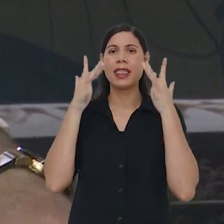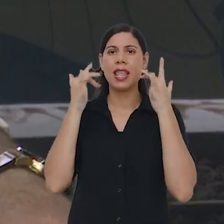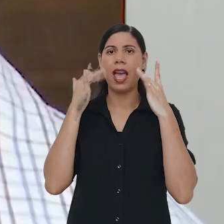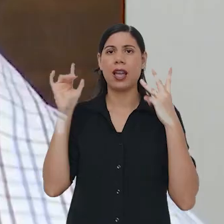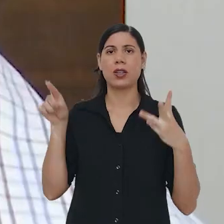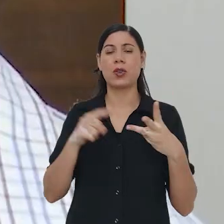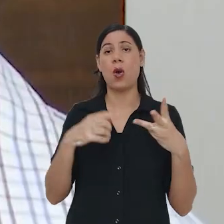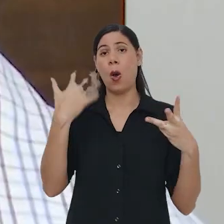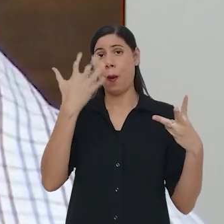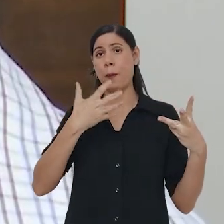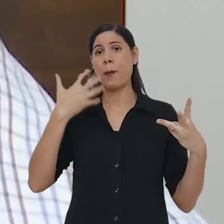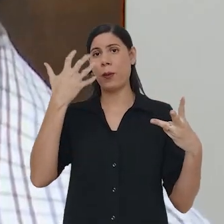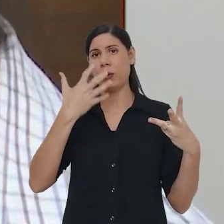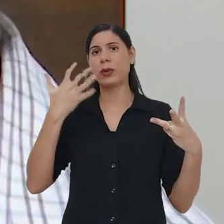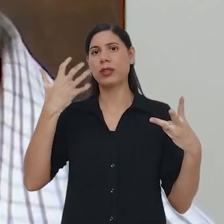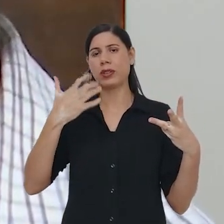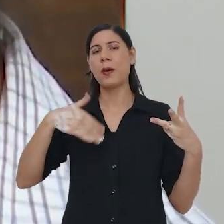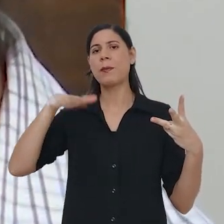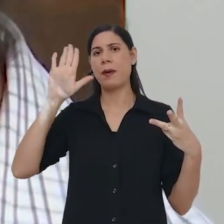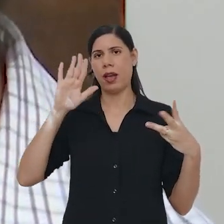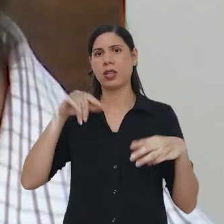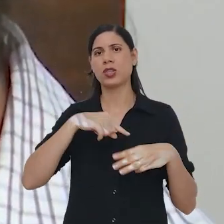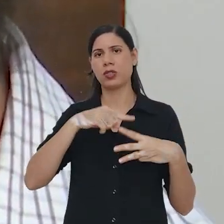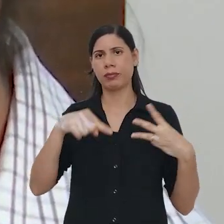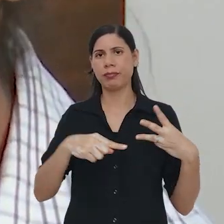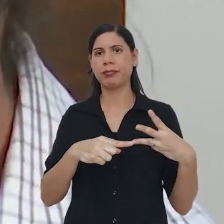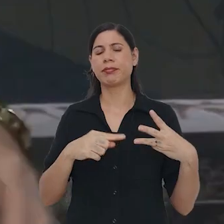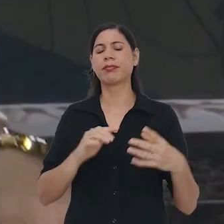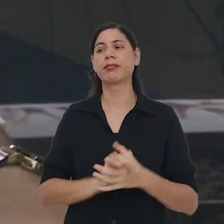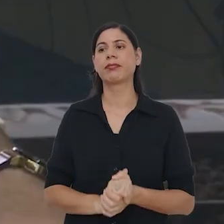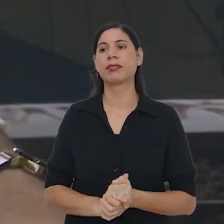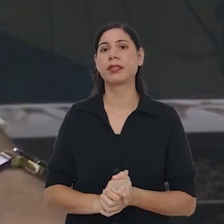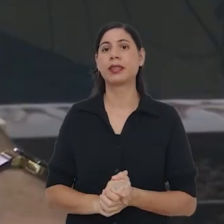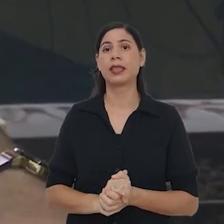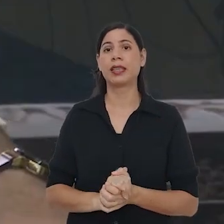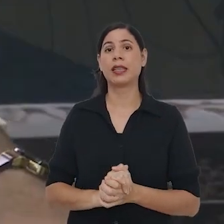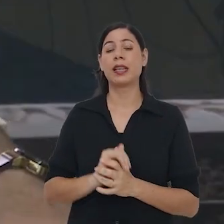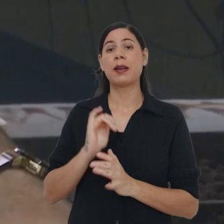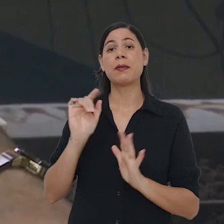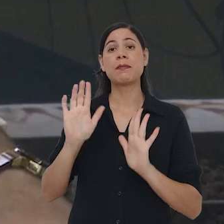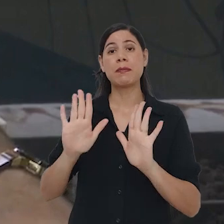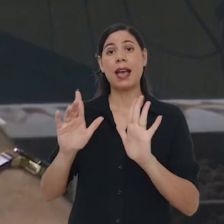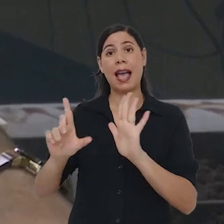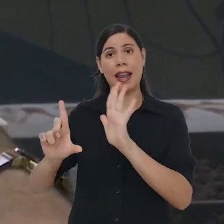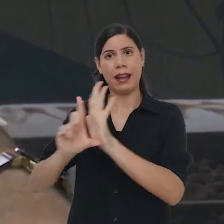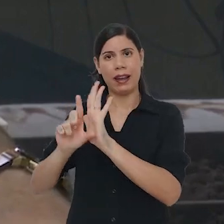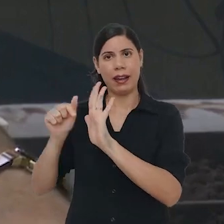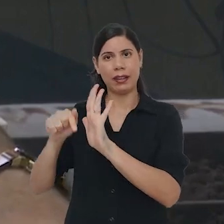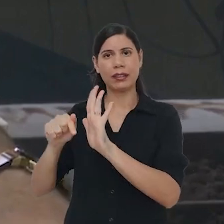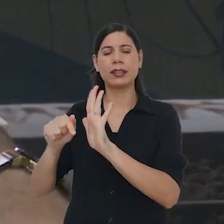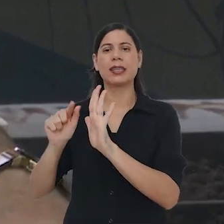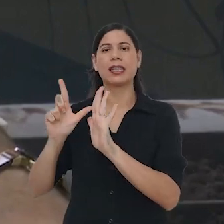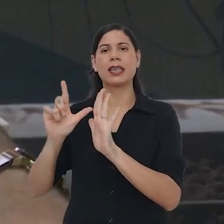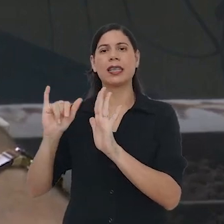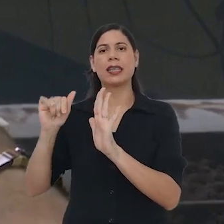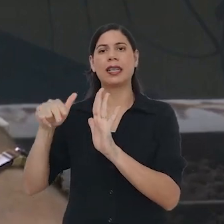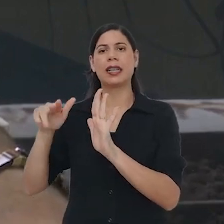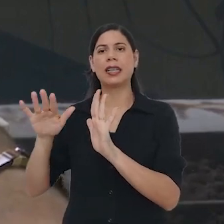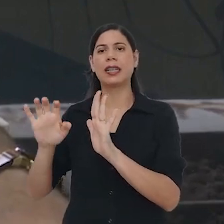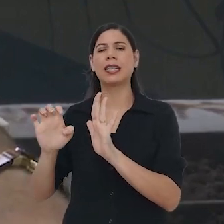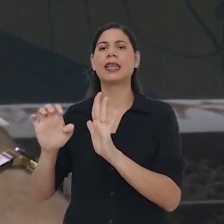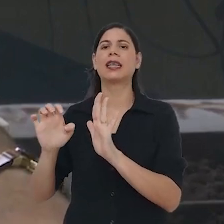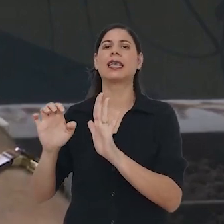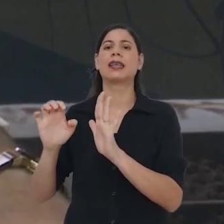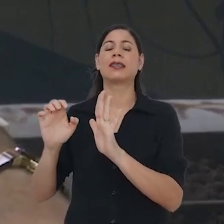têm sido contemplados num volume maior de recursos. Agora, no caso da LIC, eu te diria que os grandes festivais da